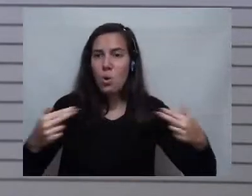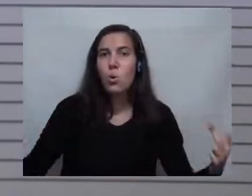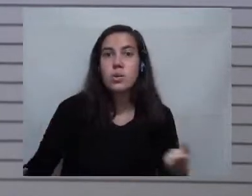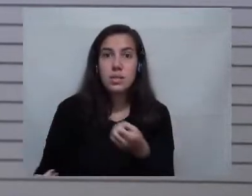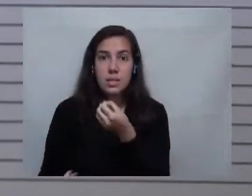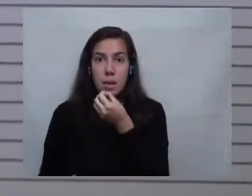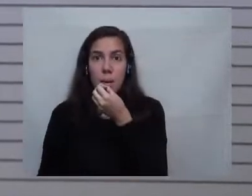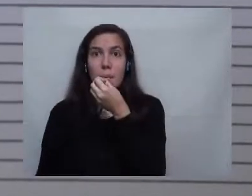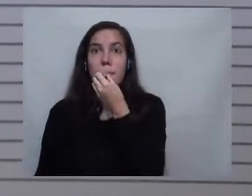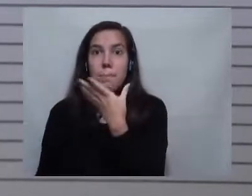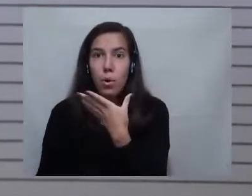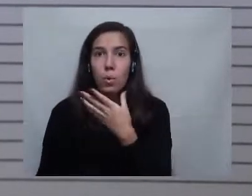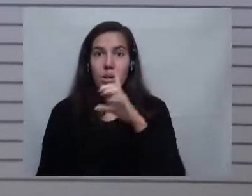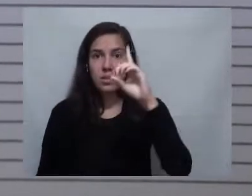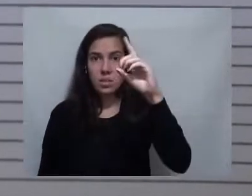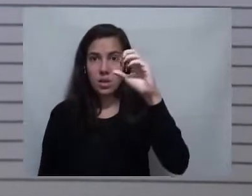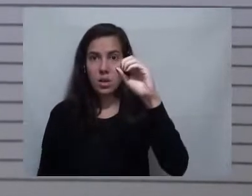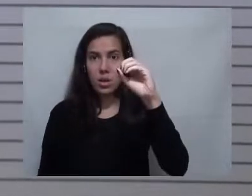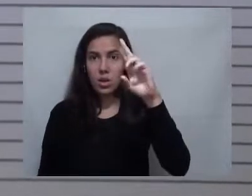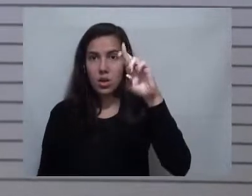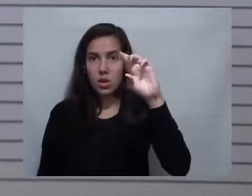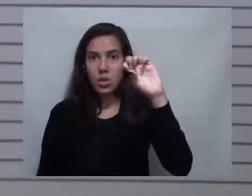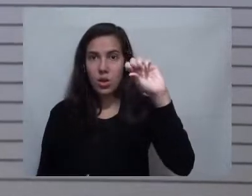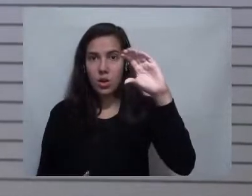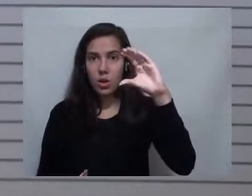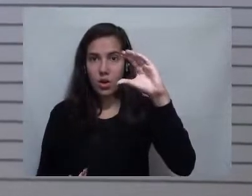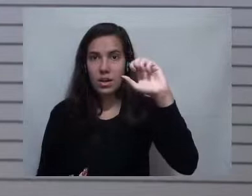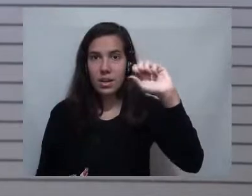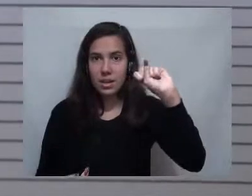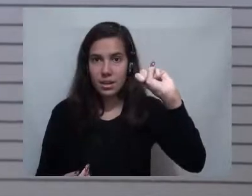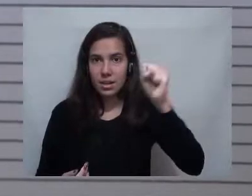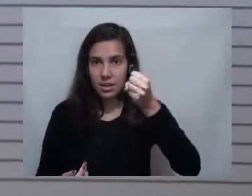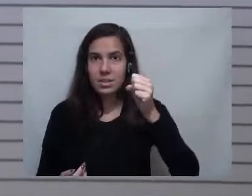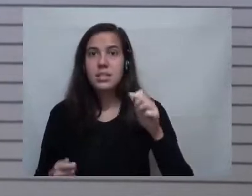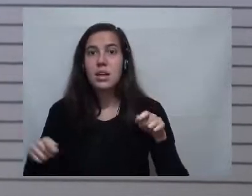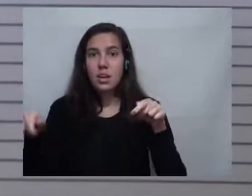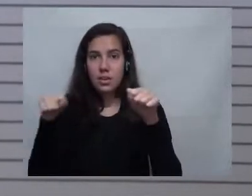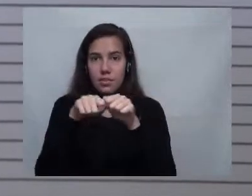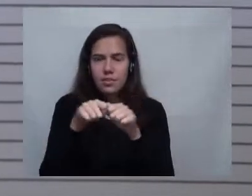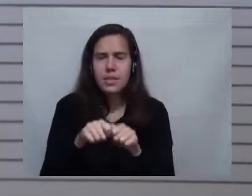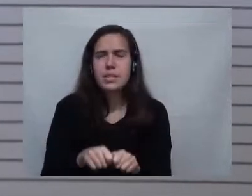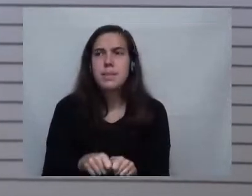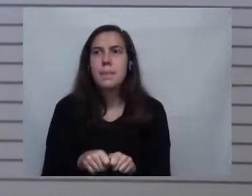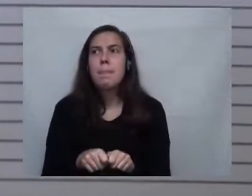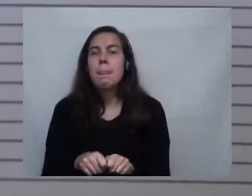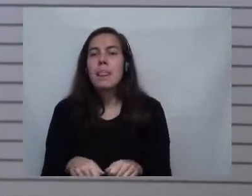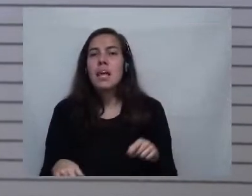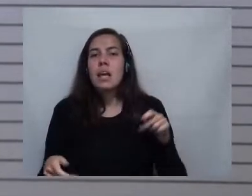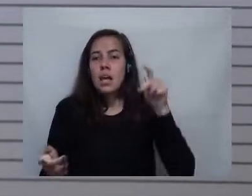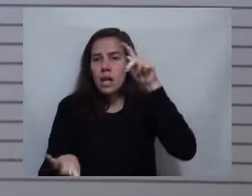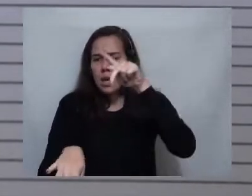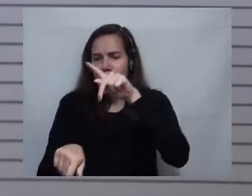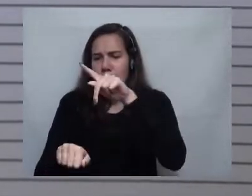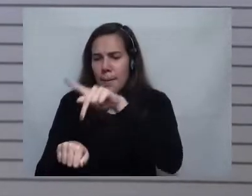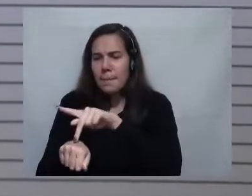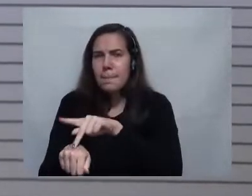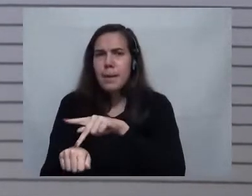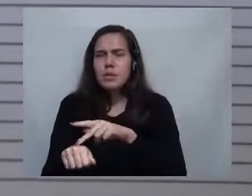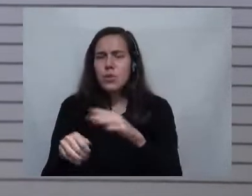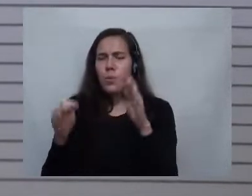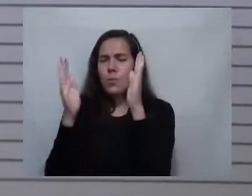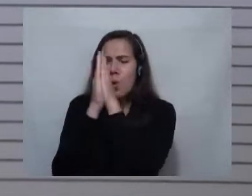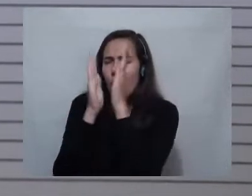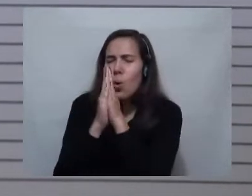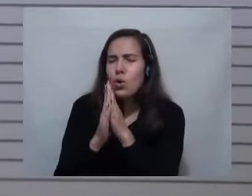mas Pedro tendo feito sair a todos os pontos de joelhos e orou e voltando-se para o corpo disse